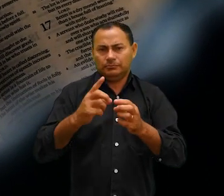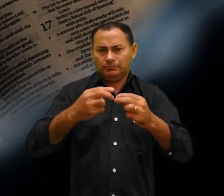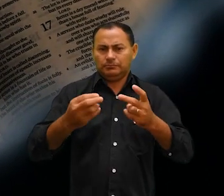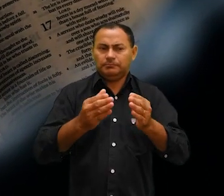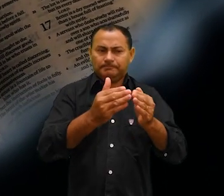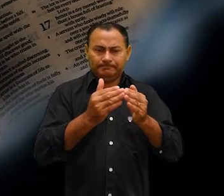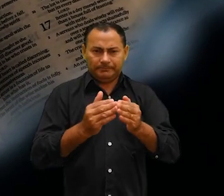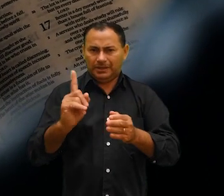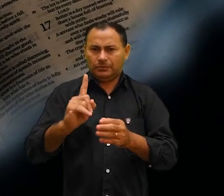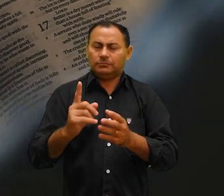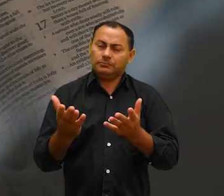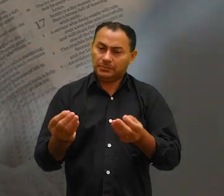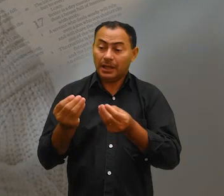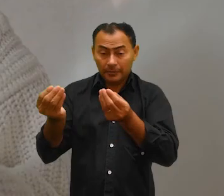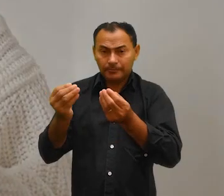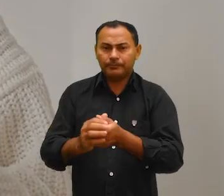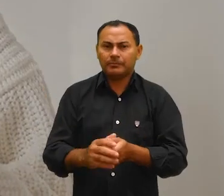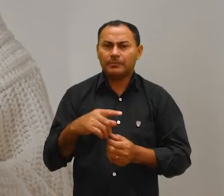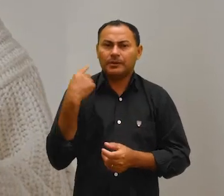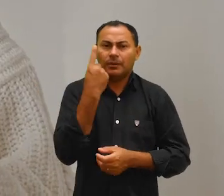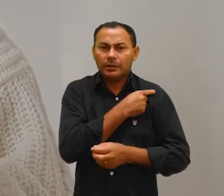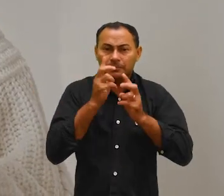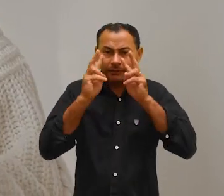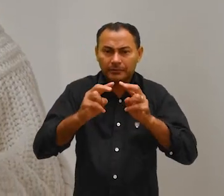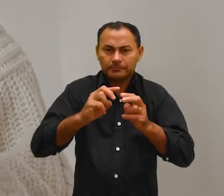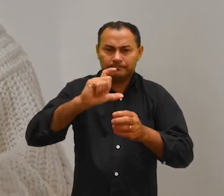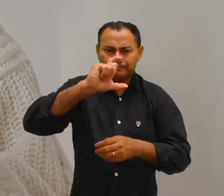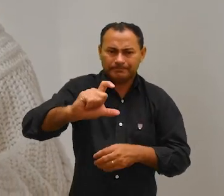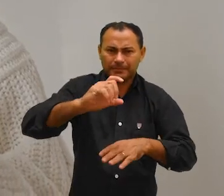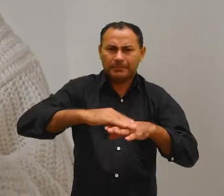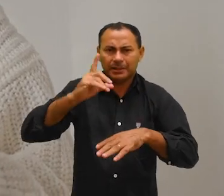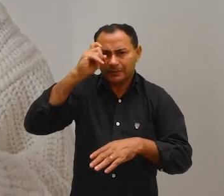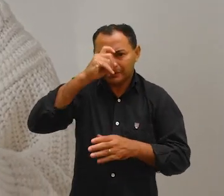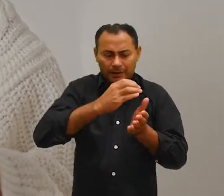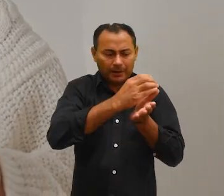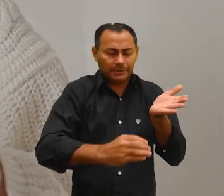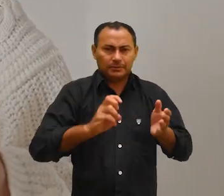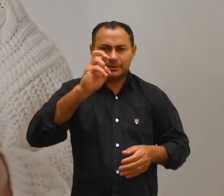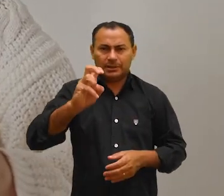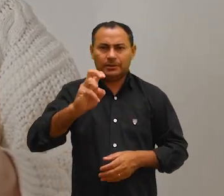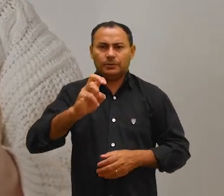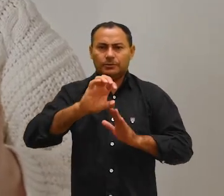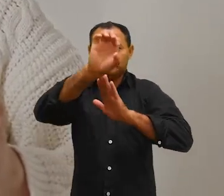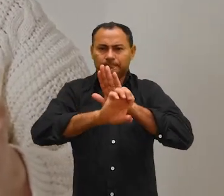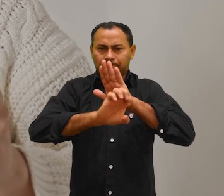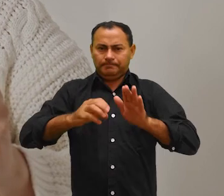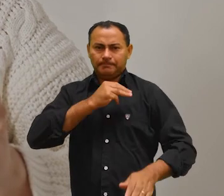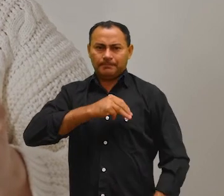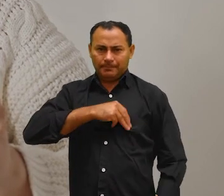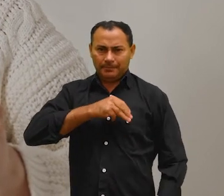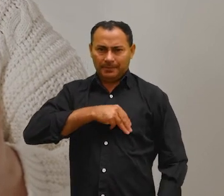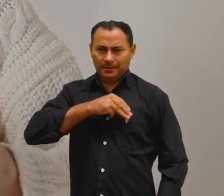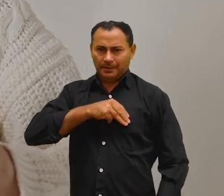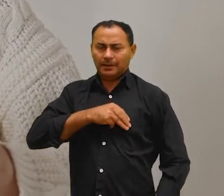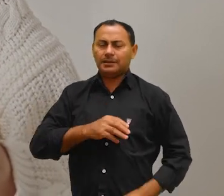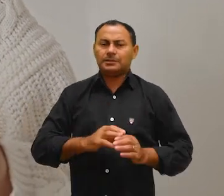algo emprestado." Estamos vendo os parágrafos mais difíceis do capítulo 5 de Mateus.